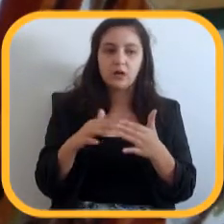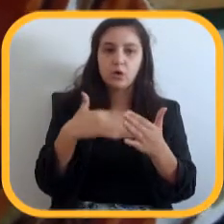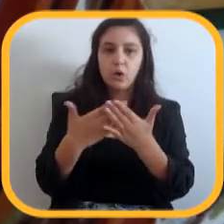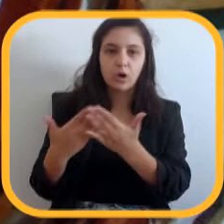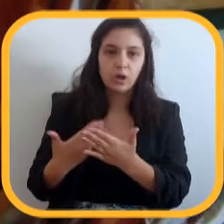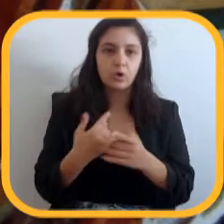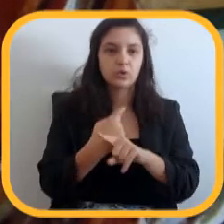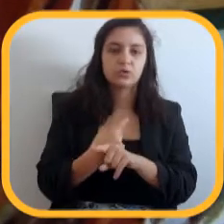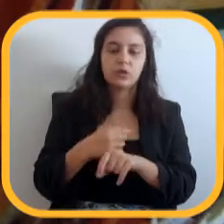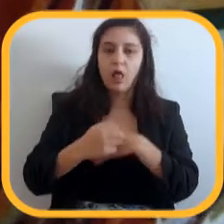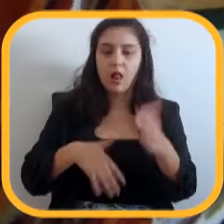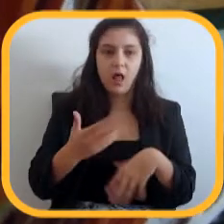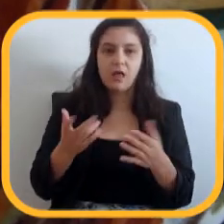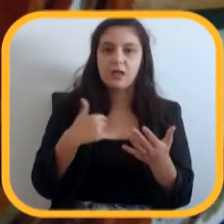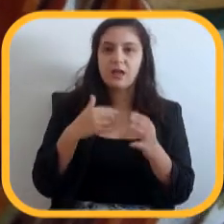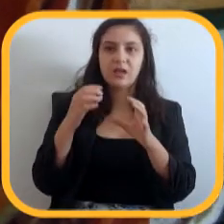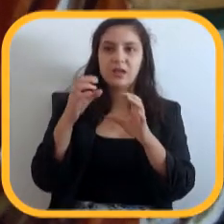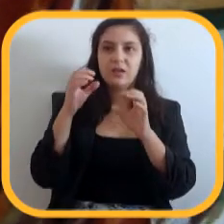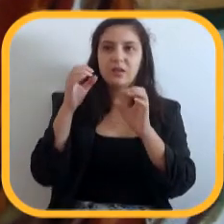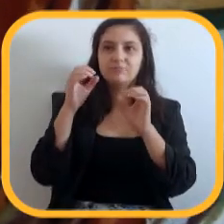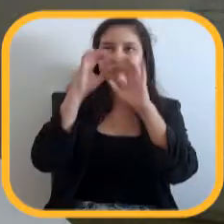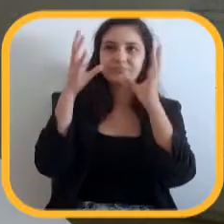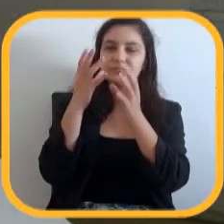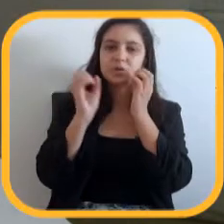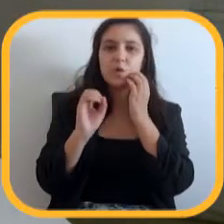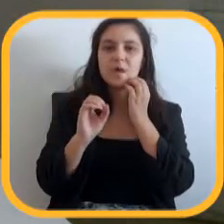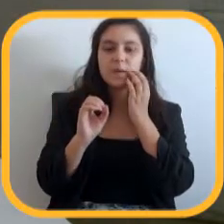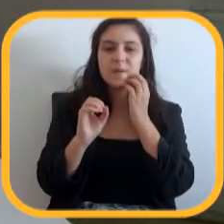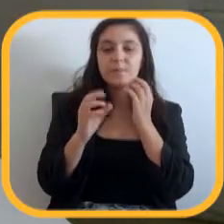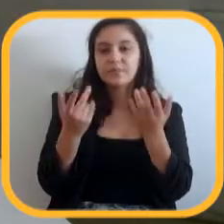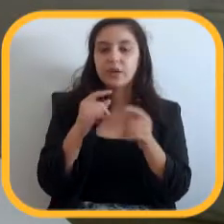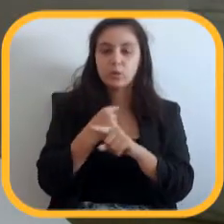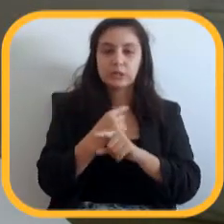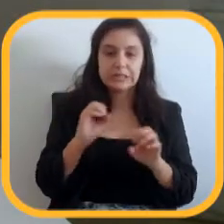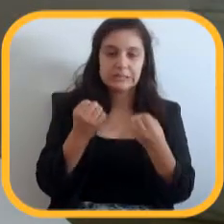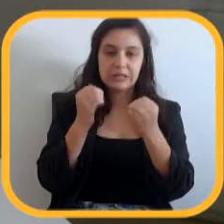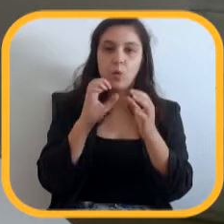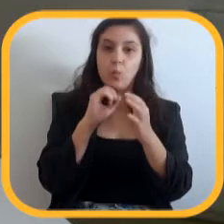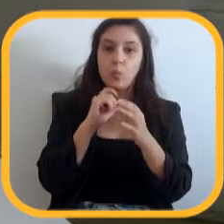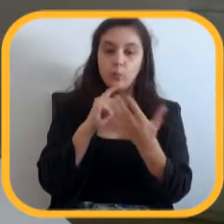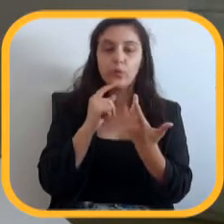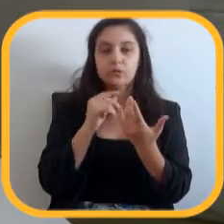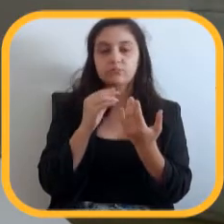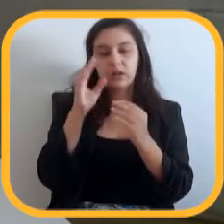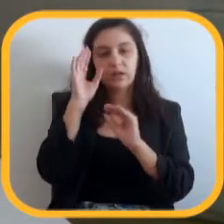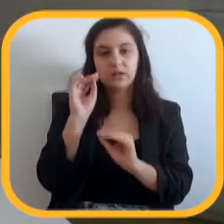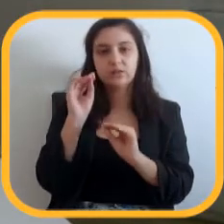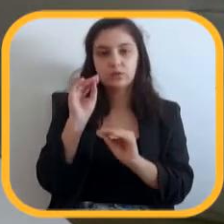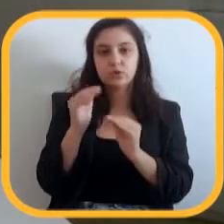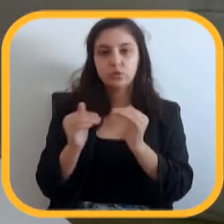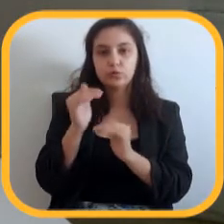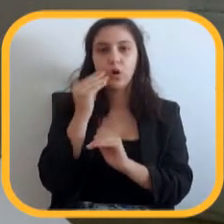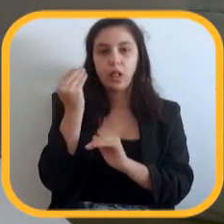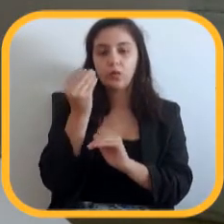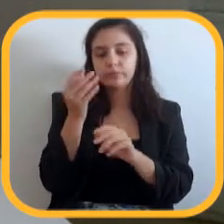com entregas e coisas para fazer e não há muita noção disso. Os transtornos de ansiedade podem prejudicar um estudante do ensino superior.